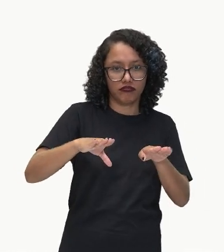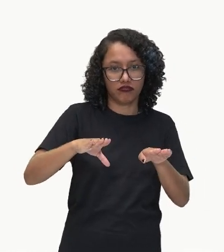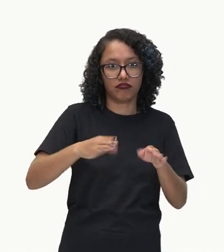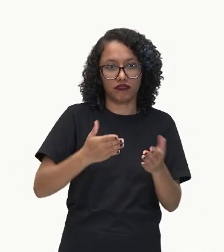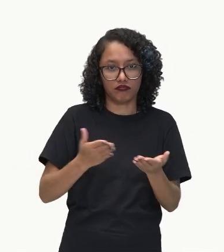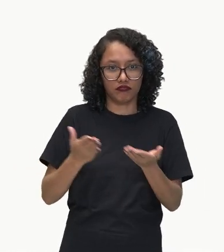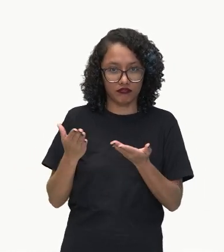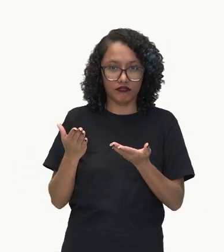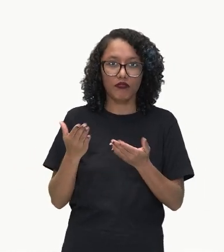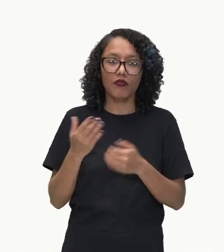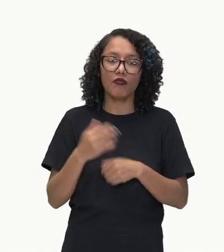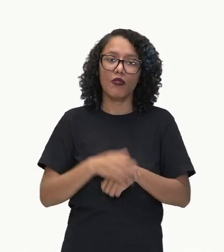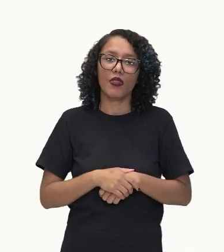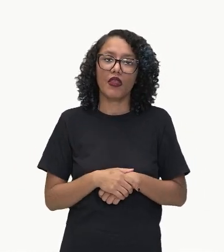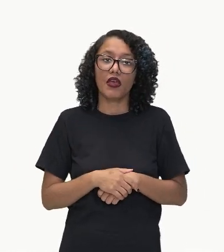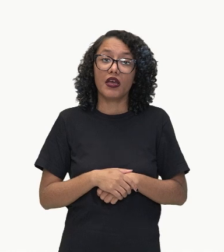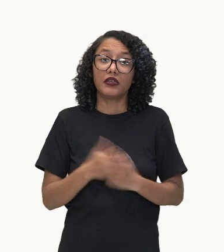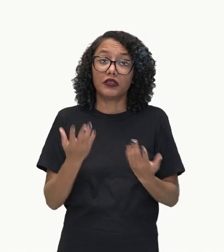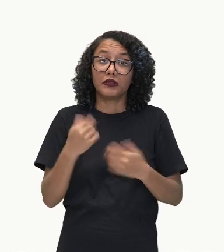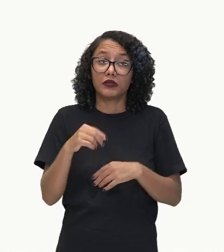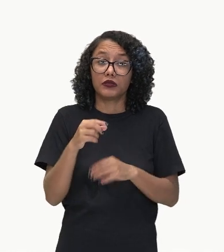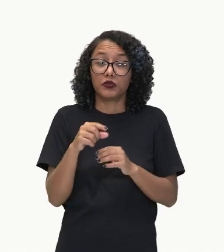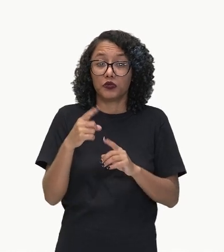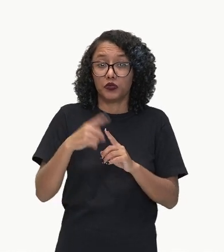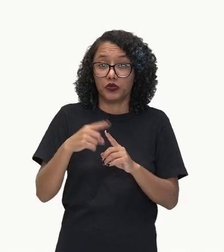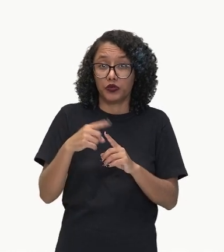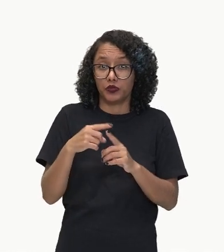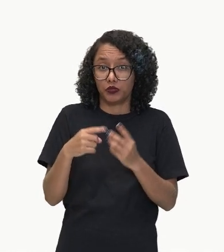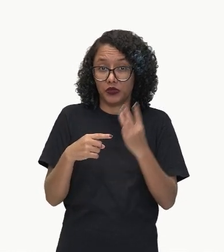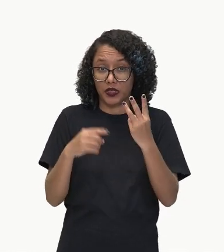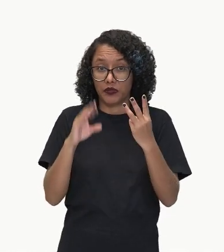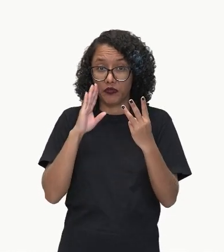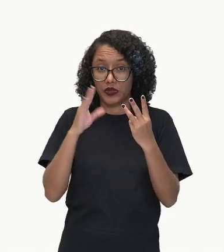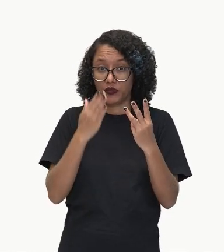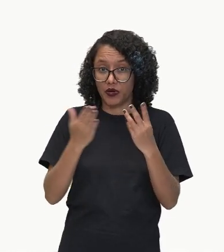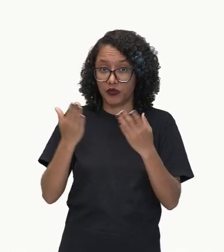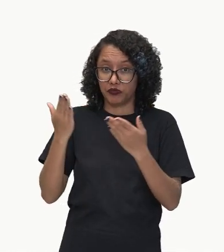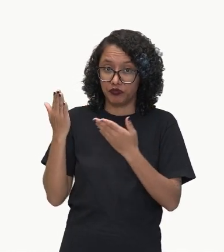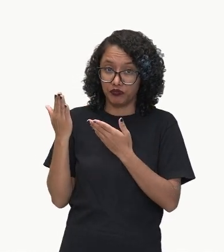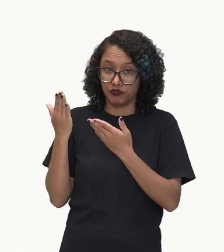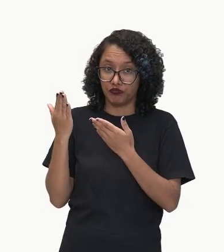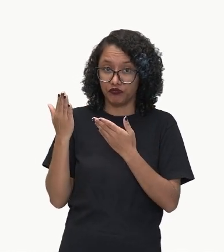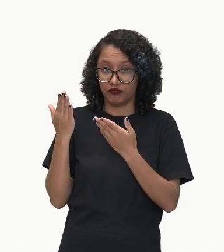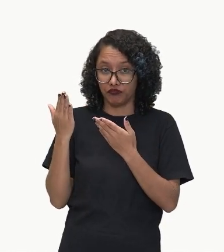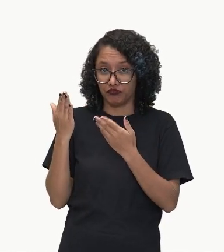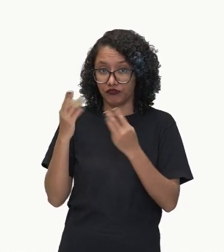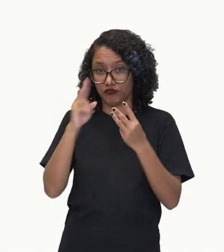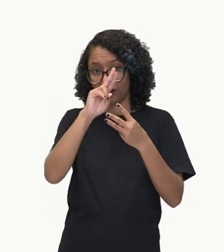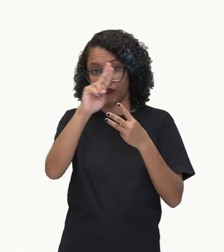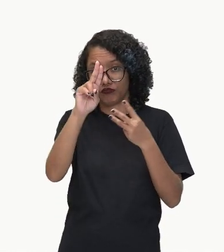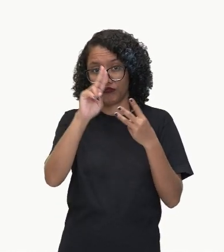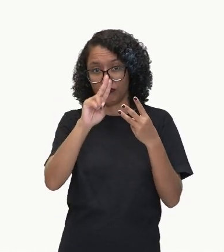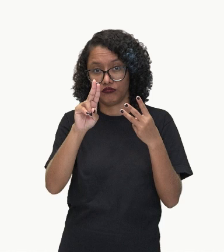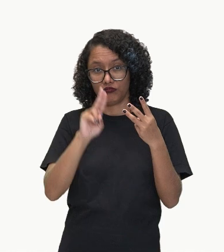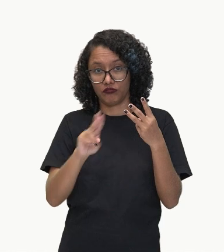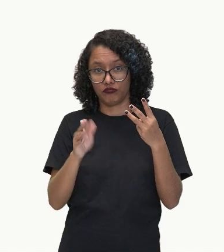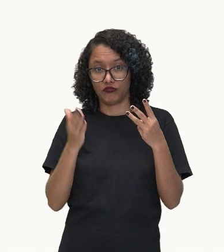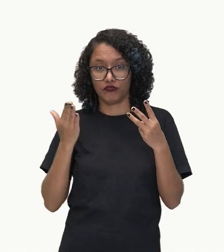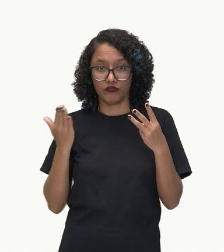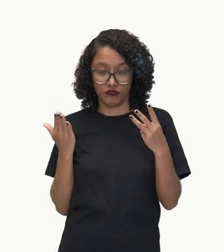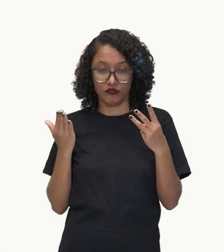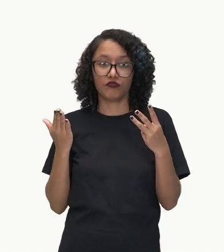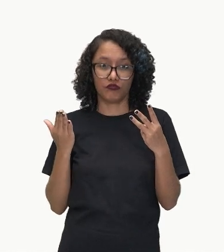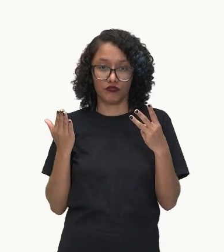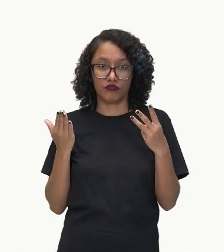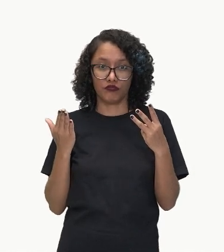3 principais unidades de relevo? As cordilheiras, os planaltos e as planícies.